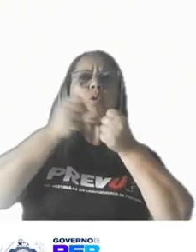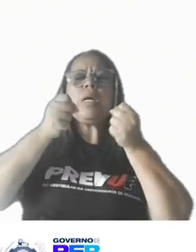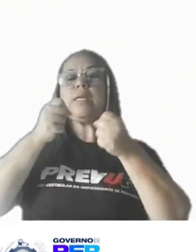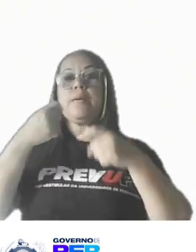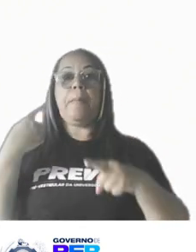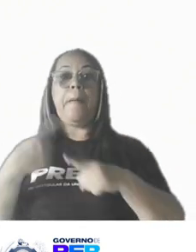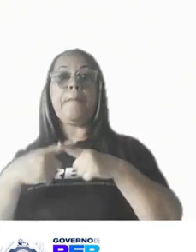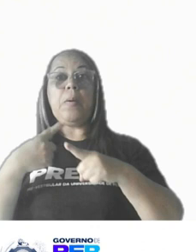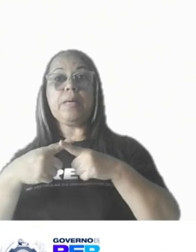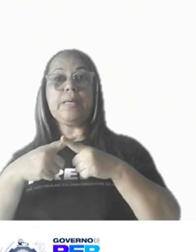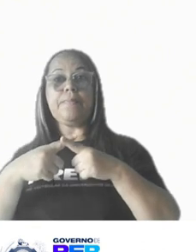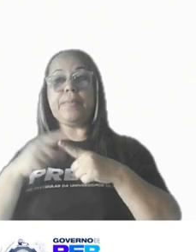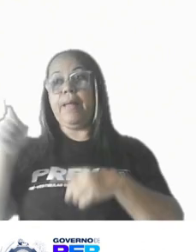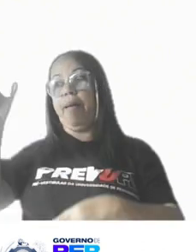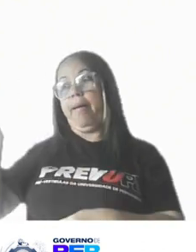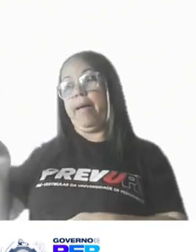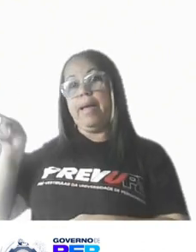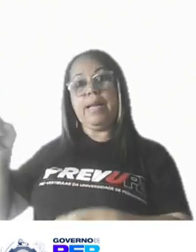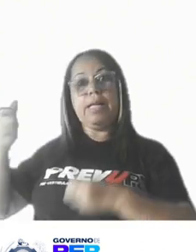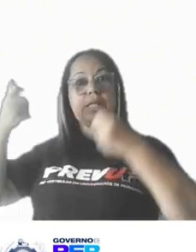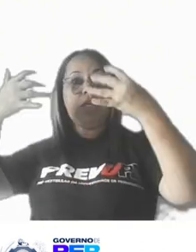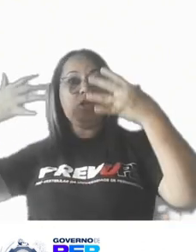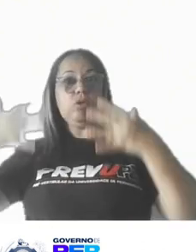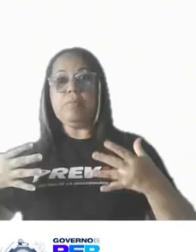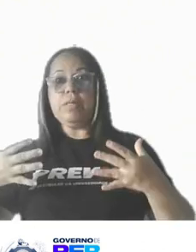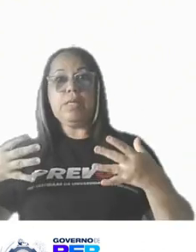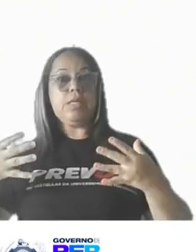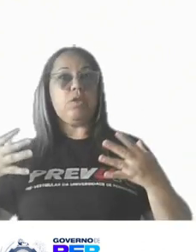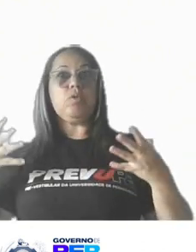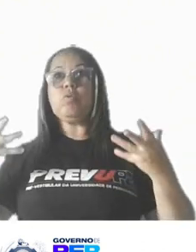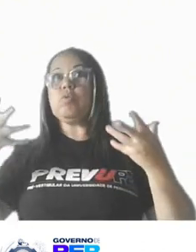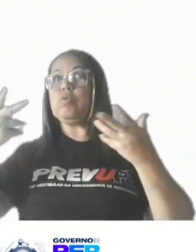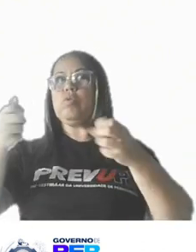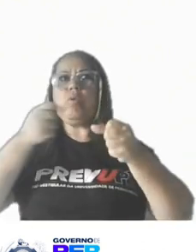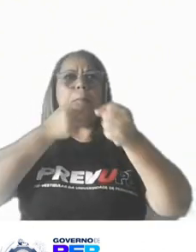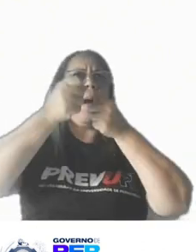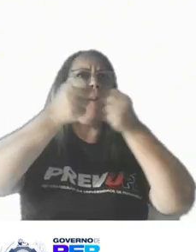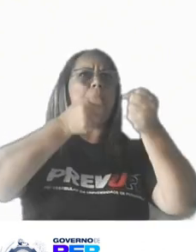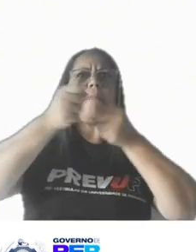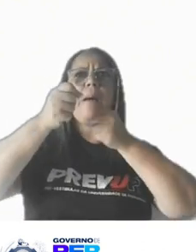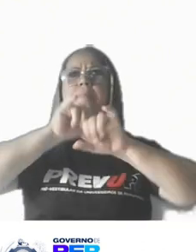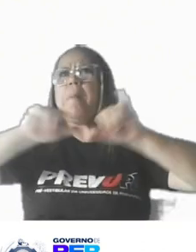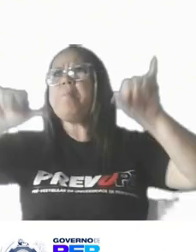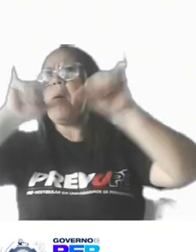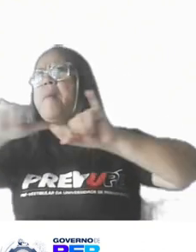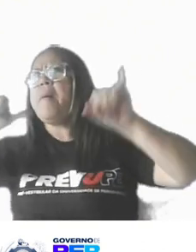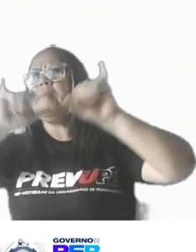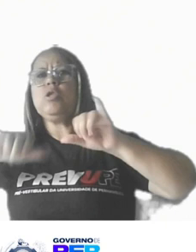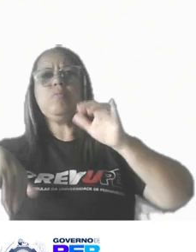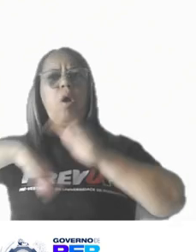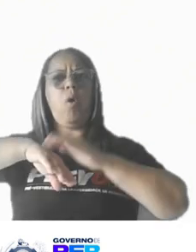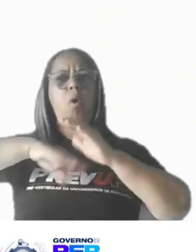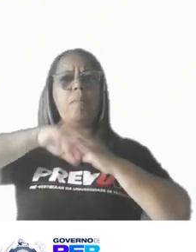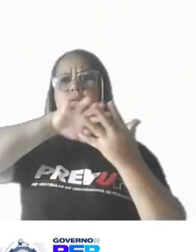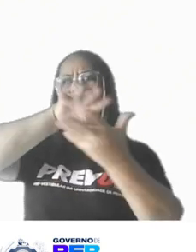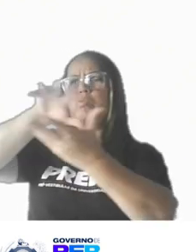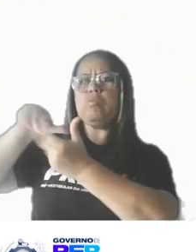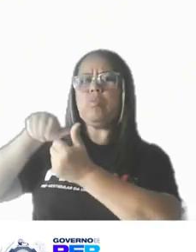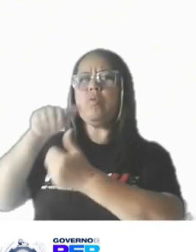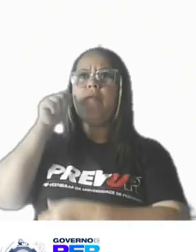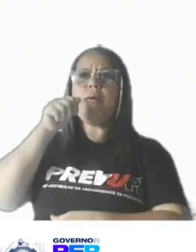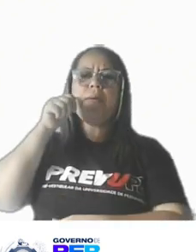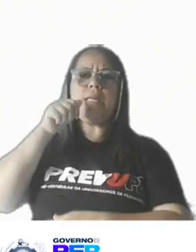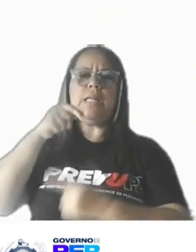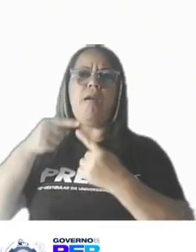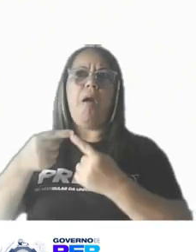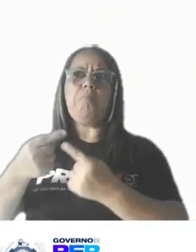porque ela está falando da cobertura jornalística da Copa do Mundo Feminina, que antes, né? Nas